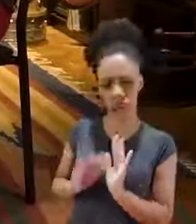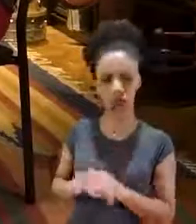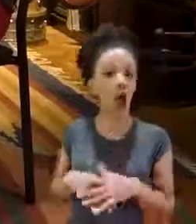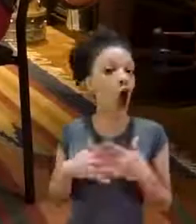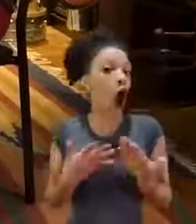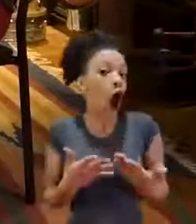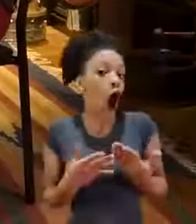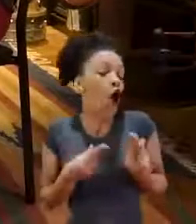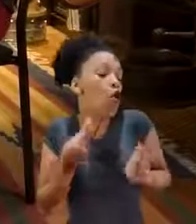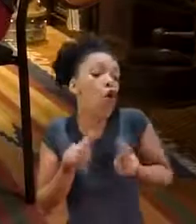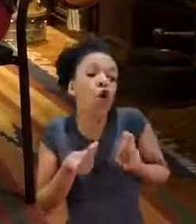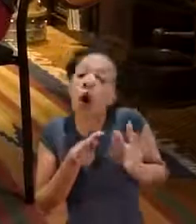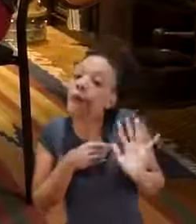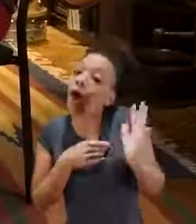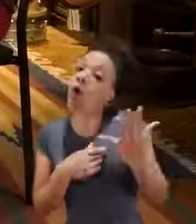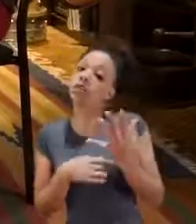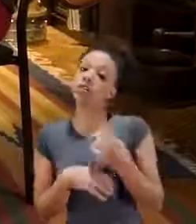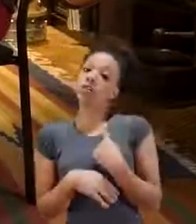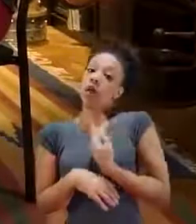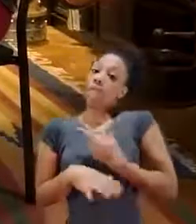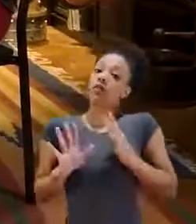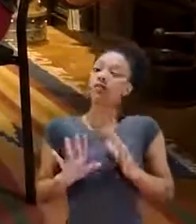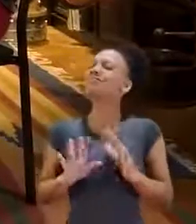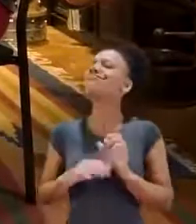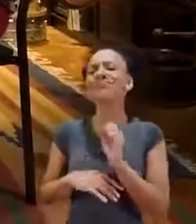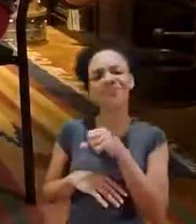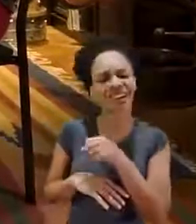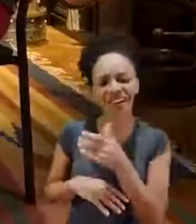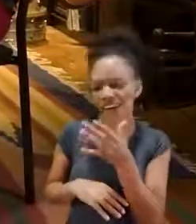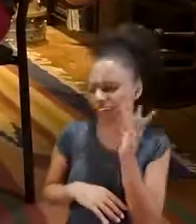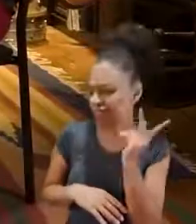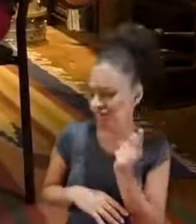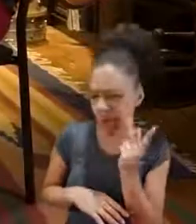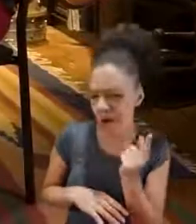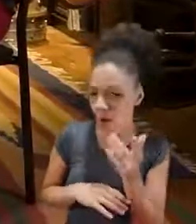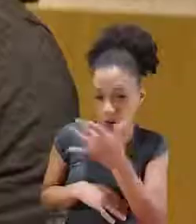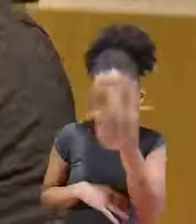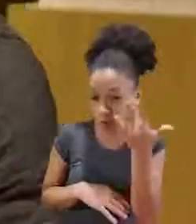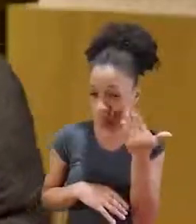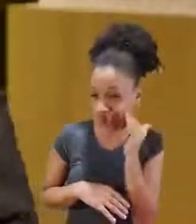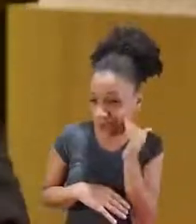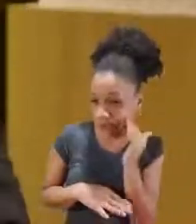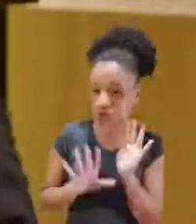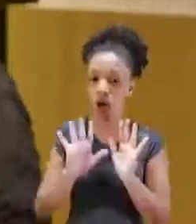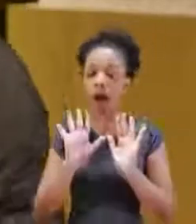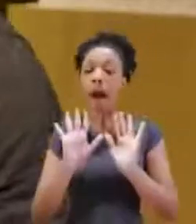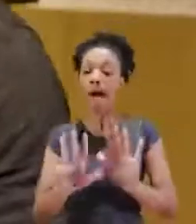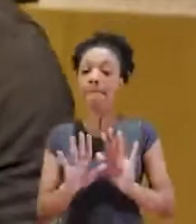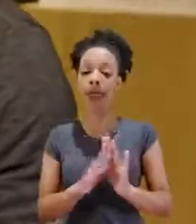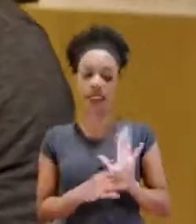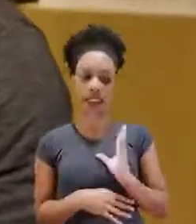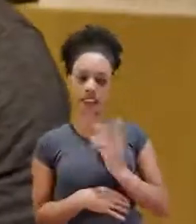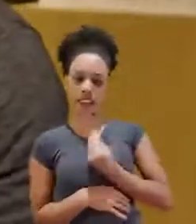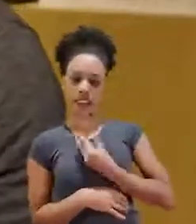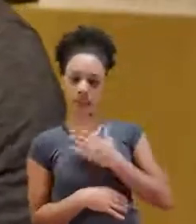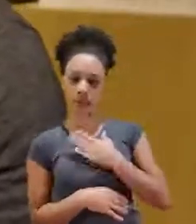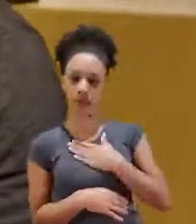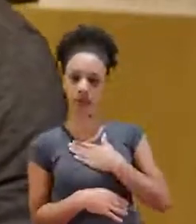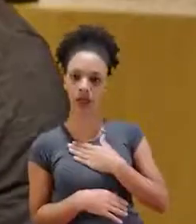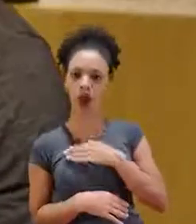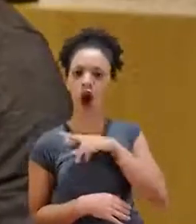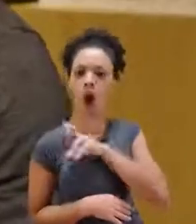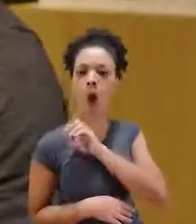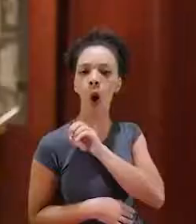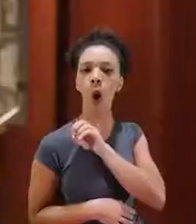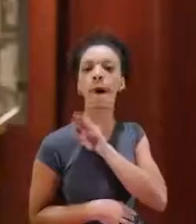como chegou o rolê para a gente é que a maioria das pessoas que não compreendem exatamente isso que a gente tá aqui e aí trânsito para mim era